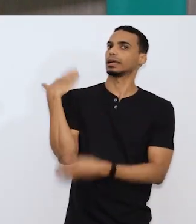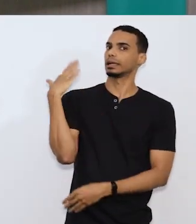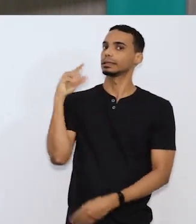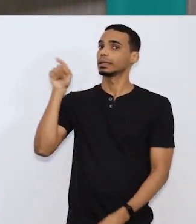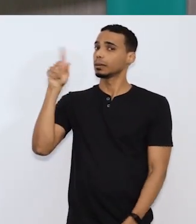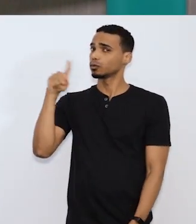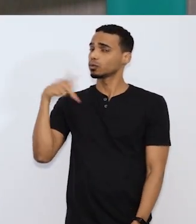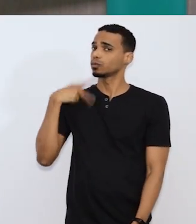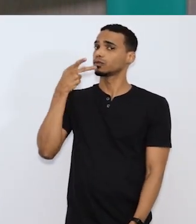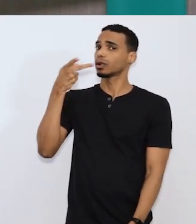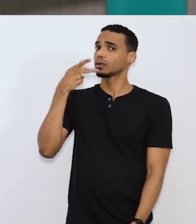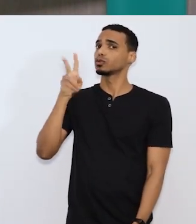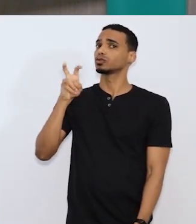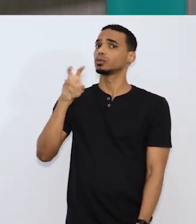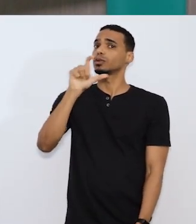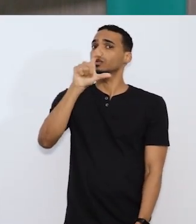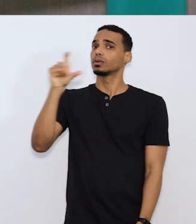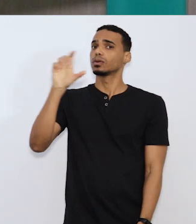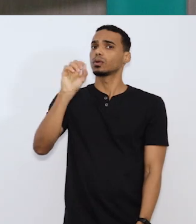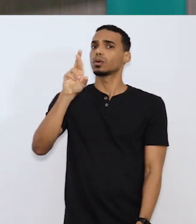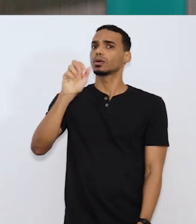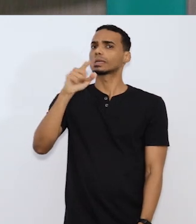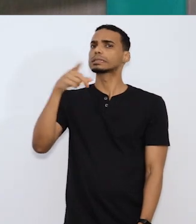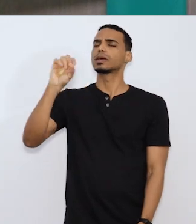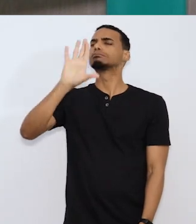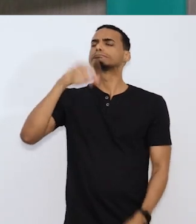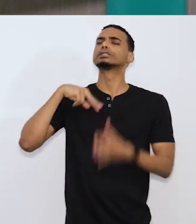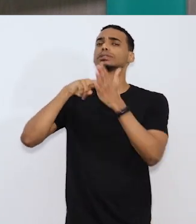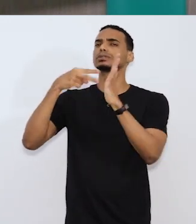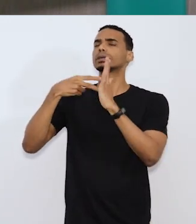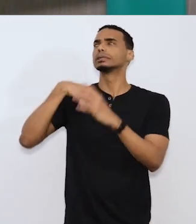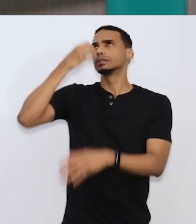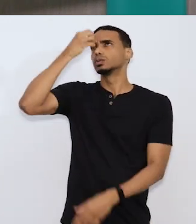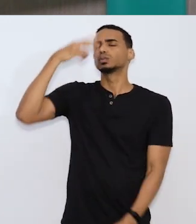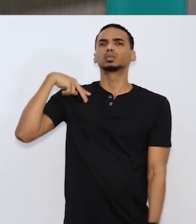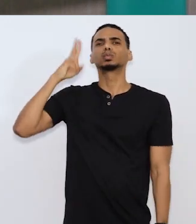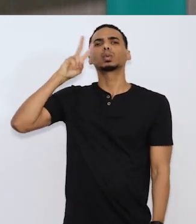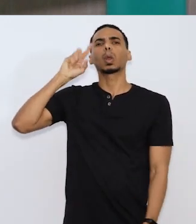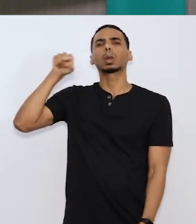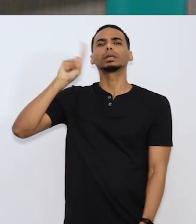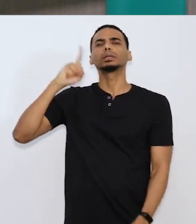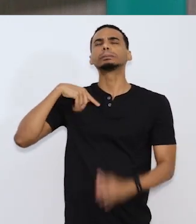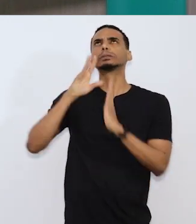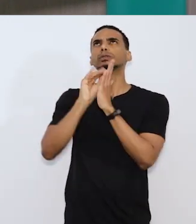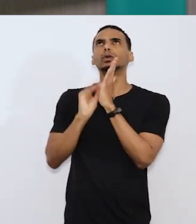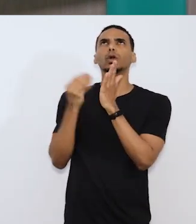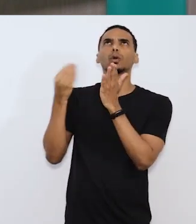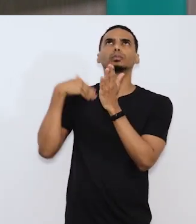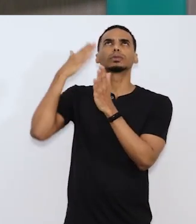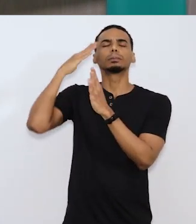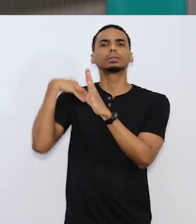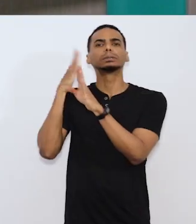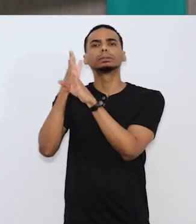a senhora falou sobre orações. O que é uma oração? Eu não lembro desse assunto. Como é que eu posso identificar